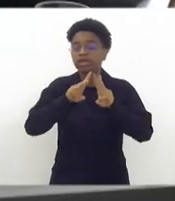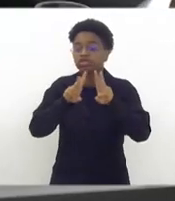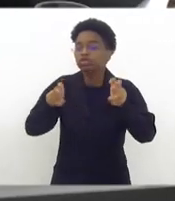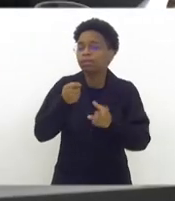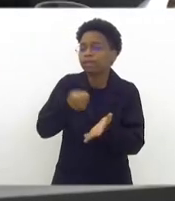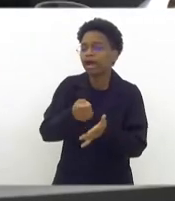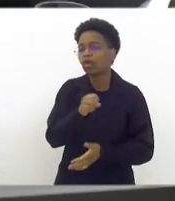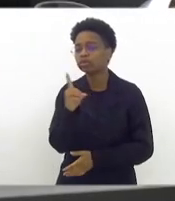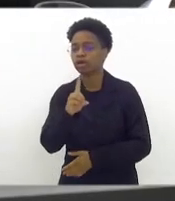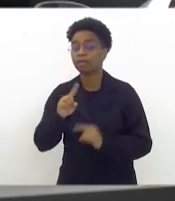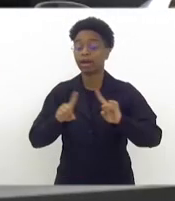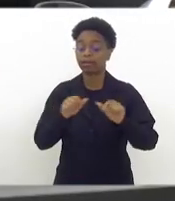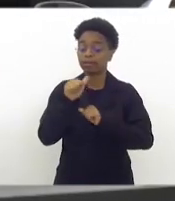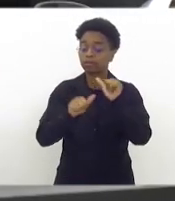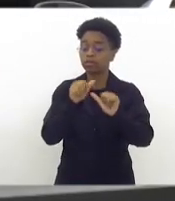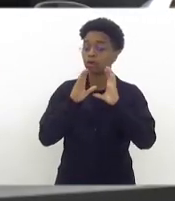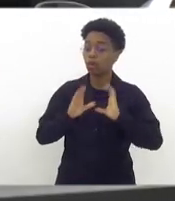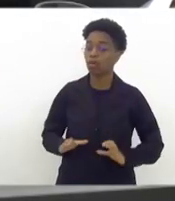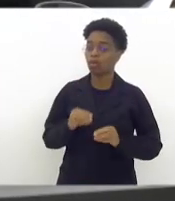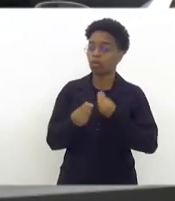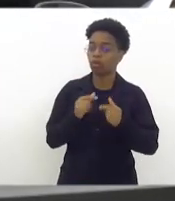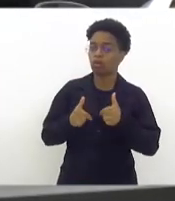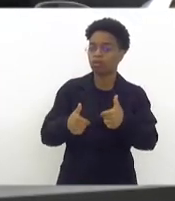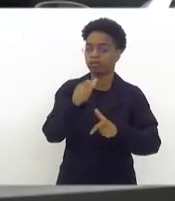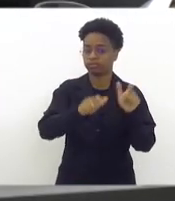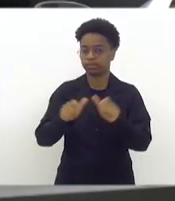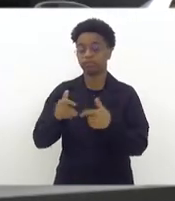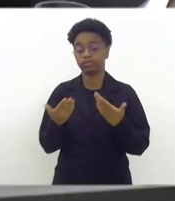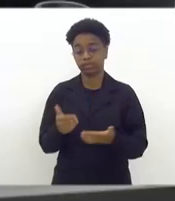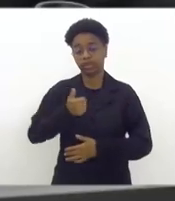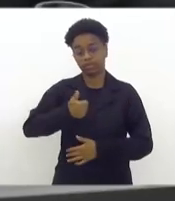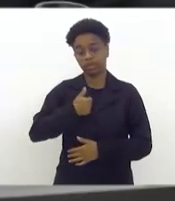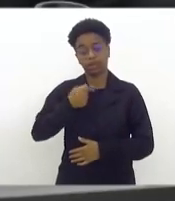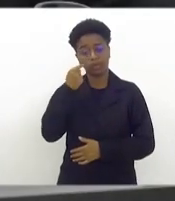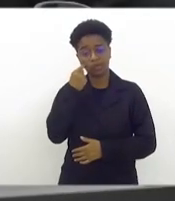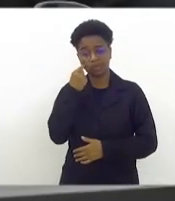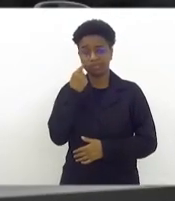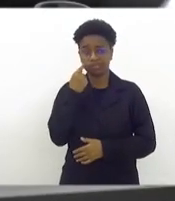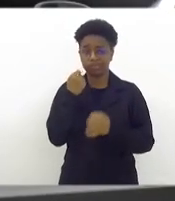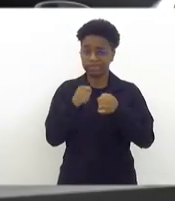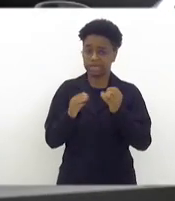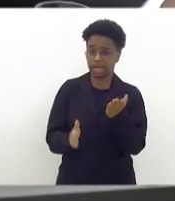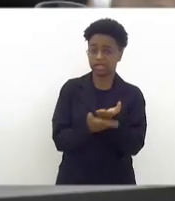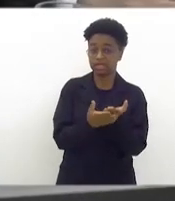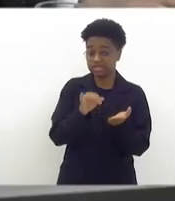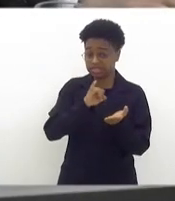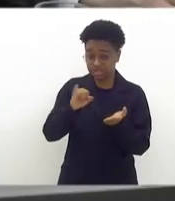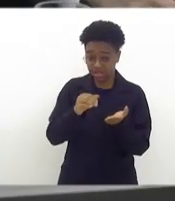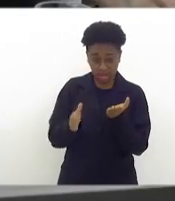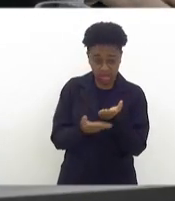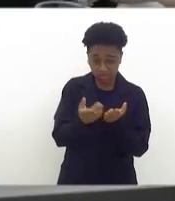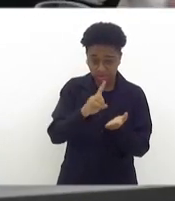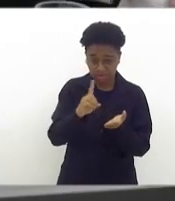mudar o comportamento. Então, eu acho, primeiro, que realmente deveria anexar. Se não anexar, eu acho que